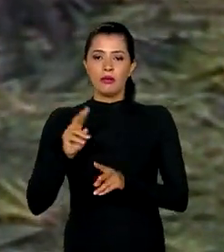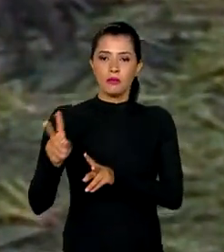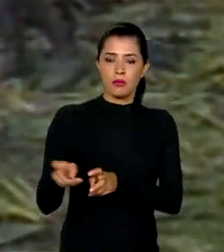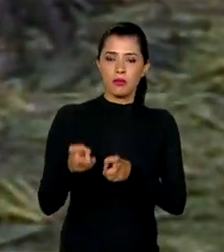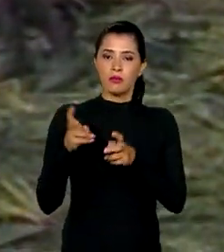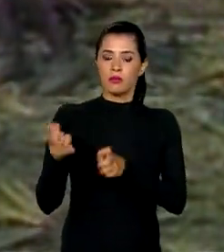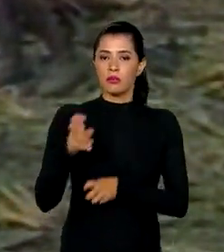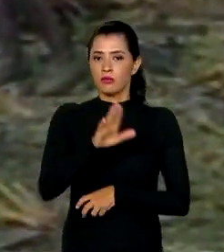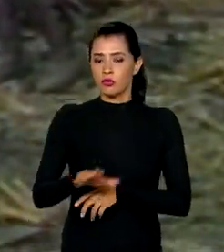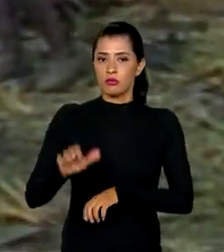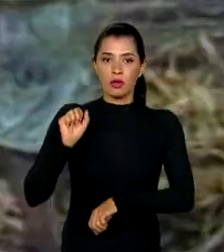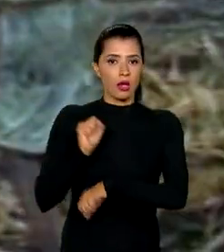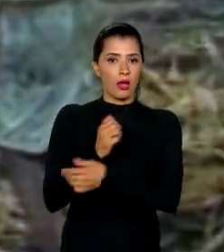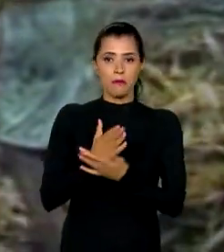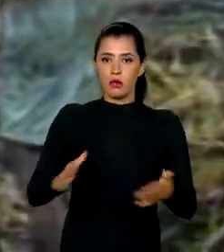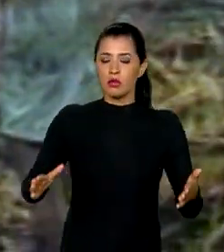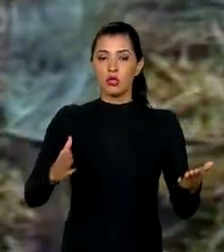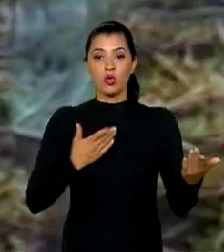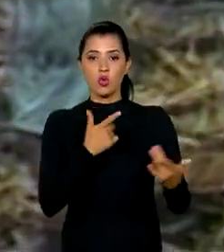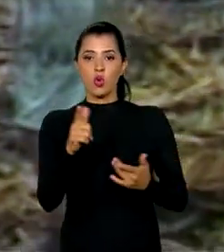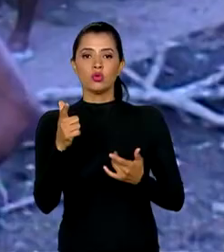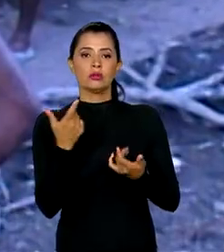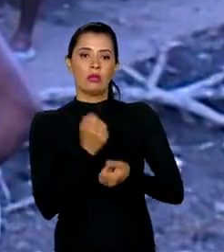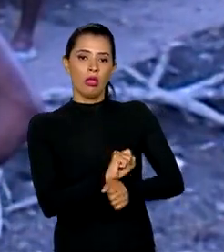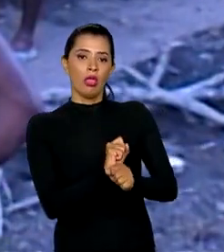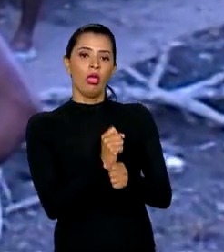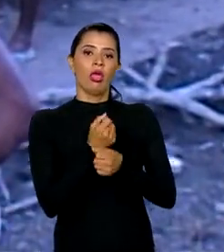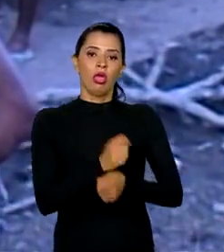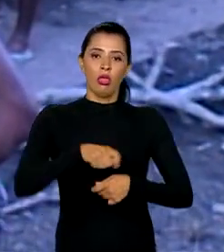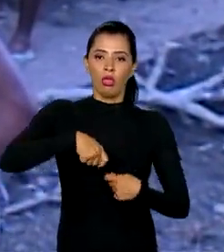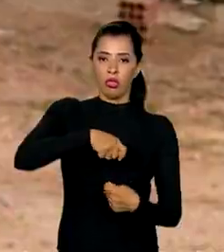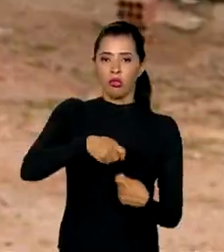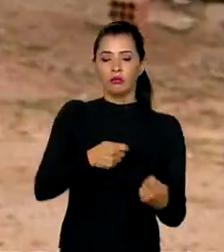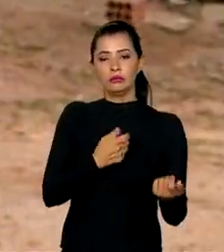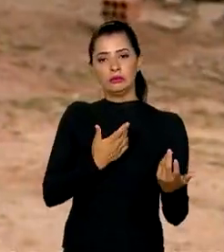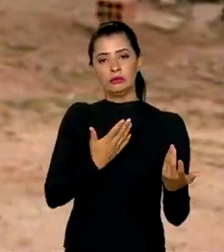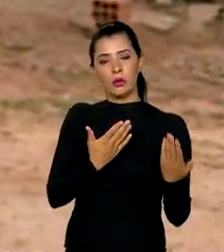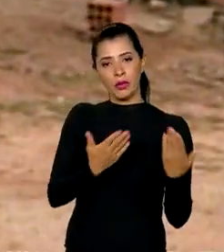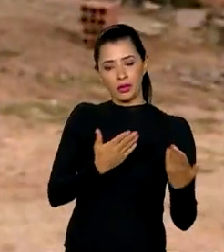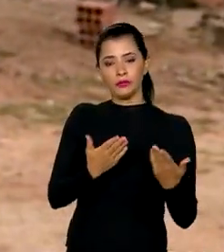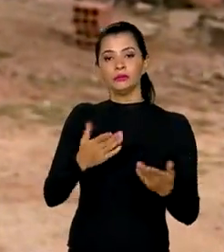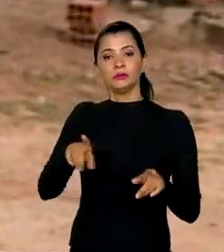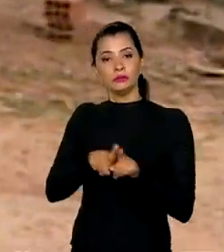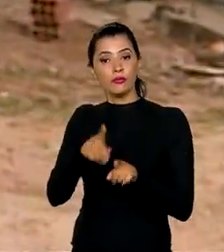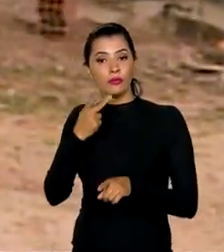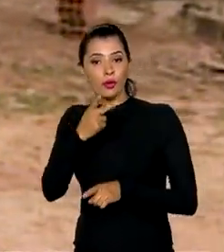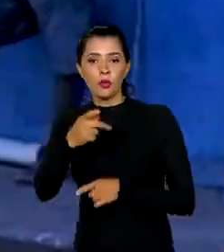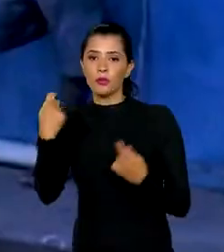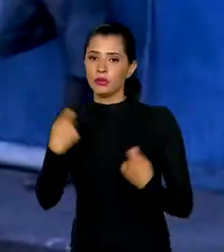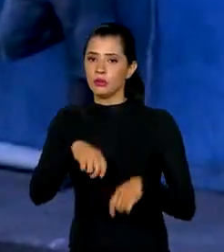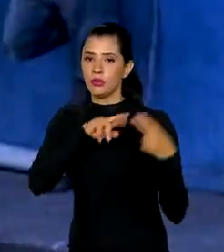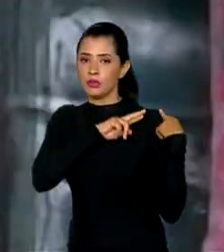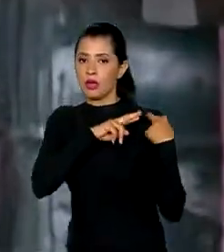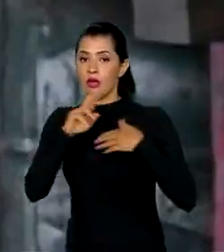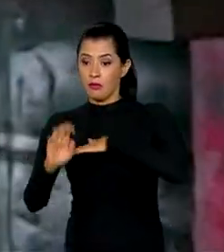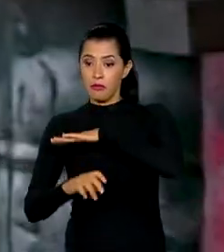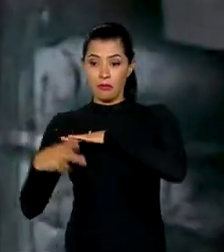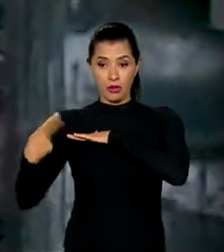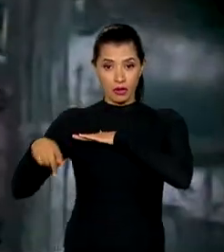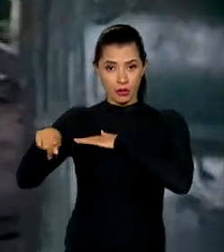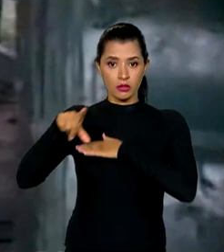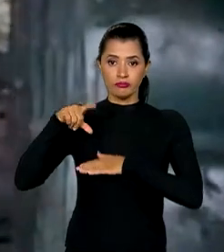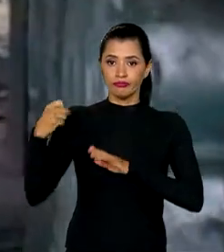exploração infantil e o análogo à escravidão. Biden também afirmou ser necessário responsabilizar as empresas sobre